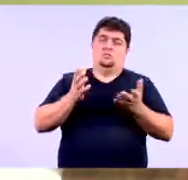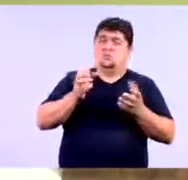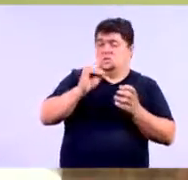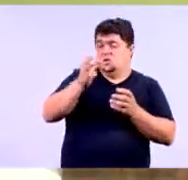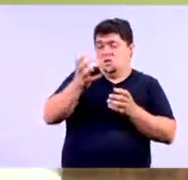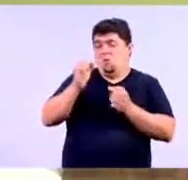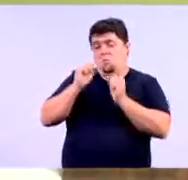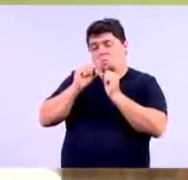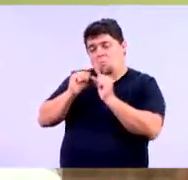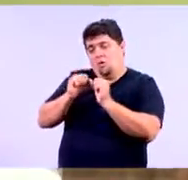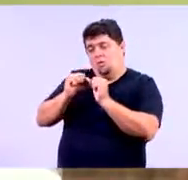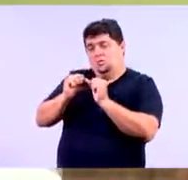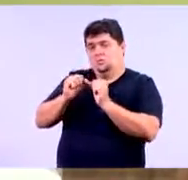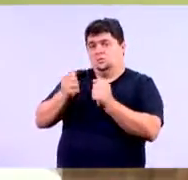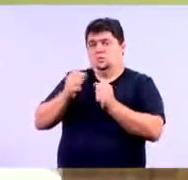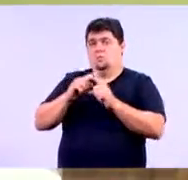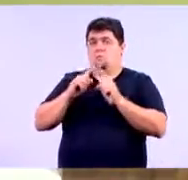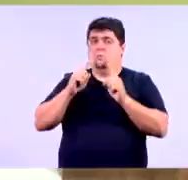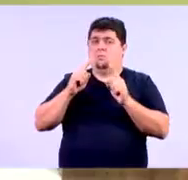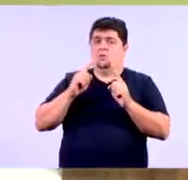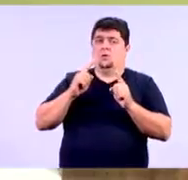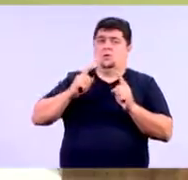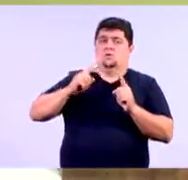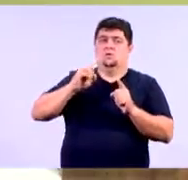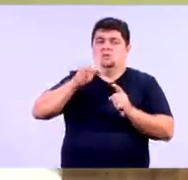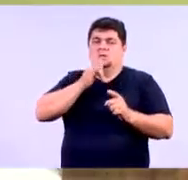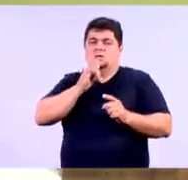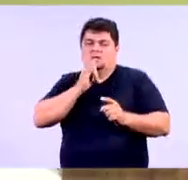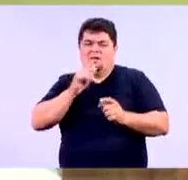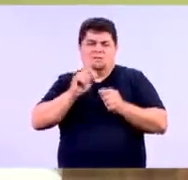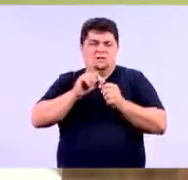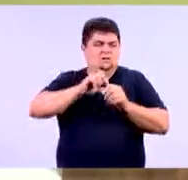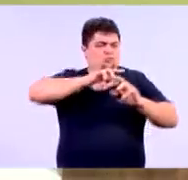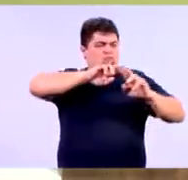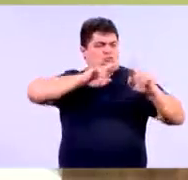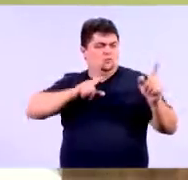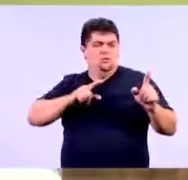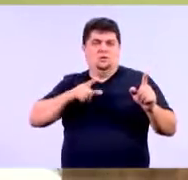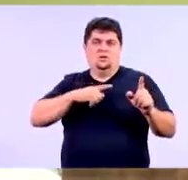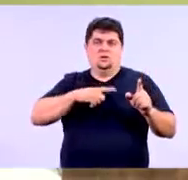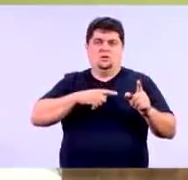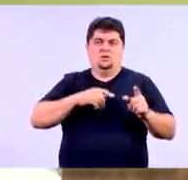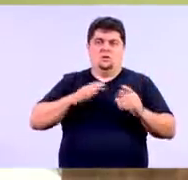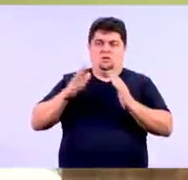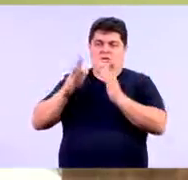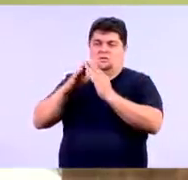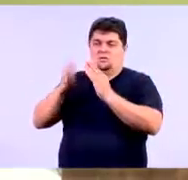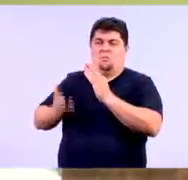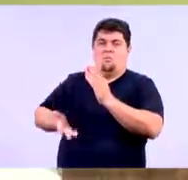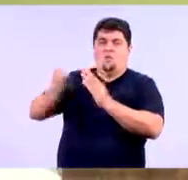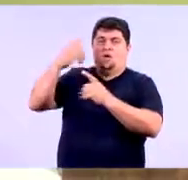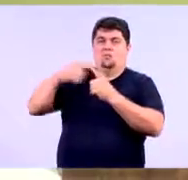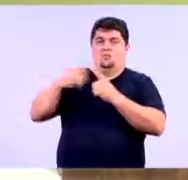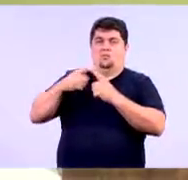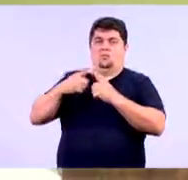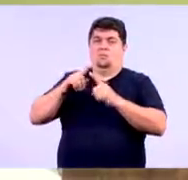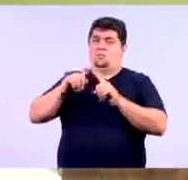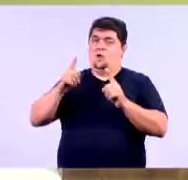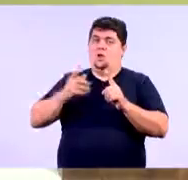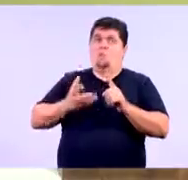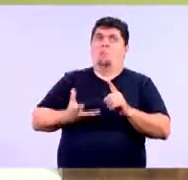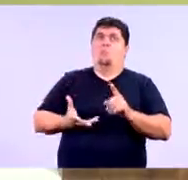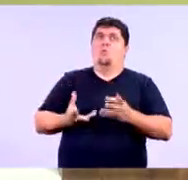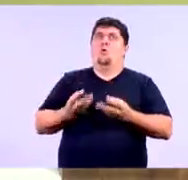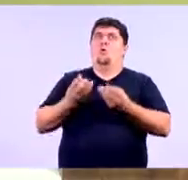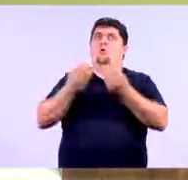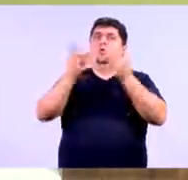ele pode. Então, se houve um incremento, se houve um aumento no valor dos imóveis, ele pode cobrar, mas só que tem um limite.